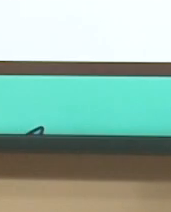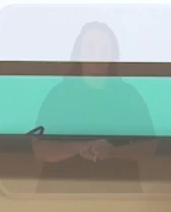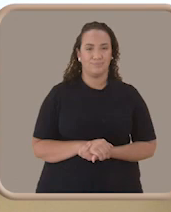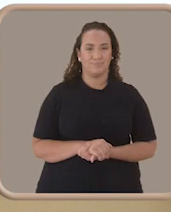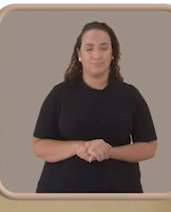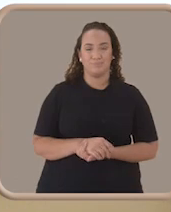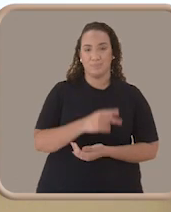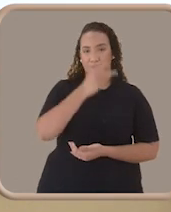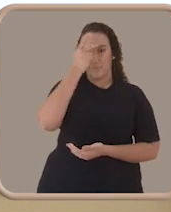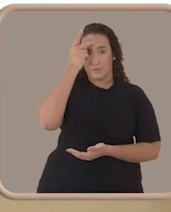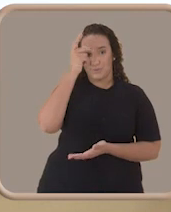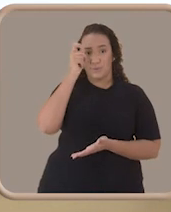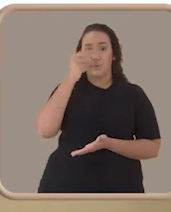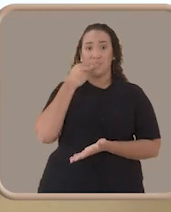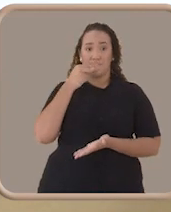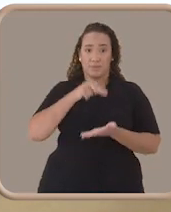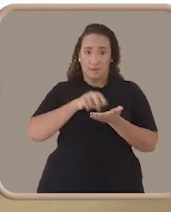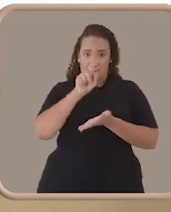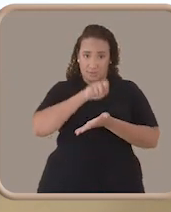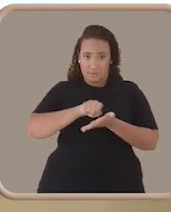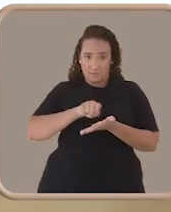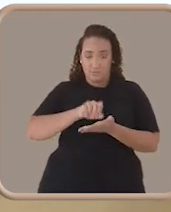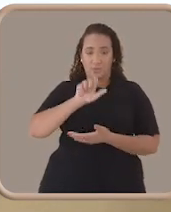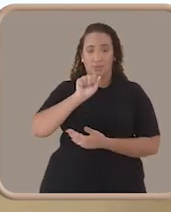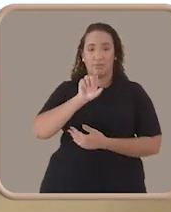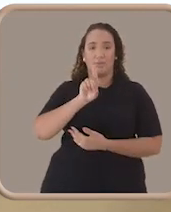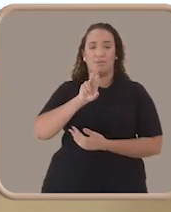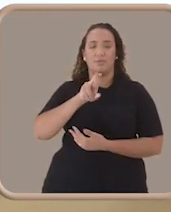A carta foi escrita por Adriano Souza.